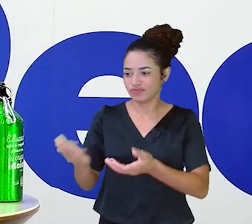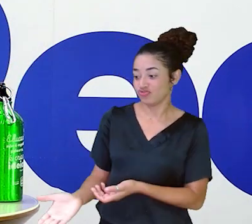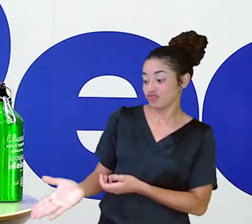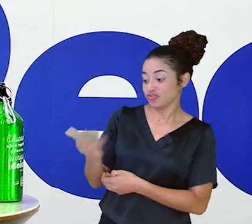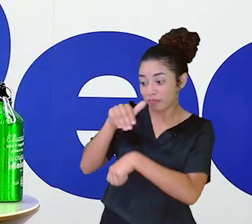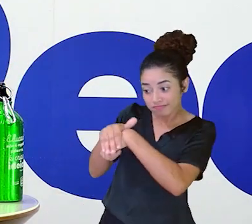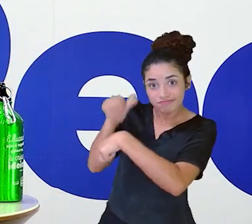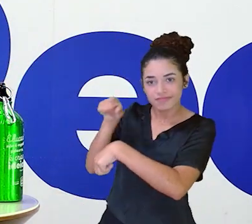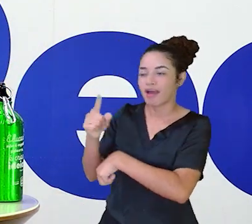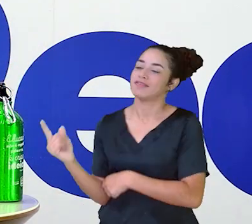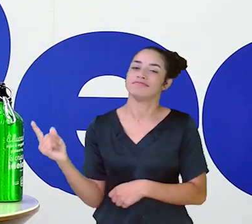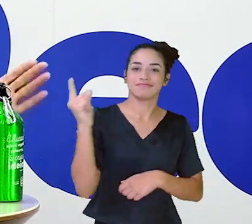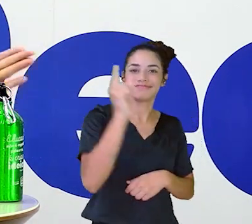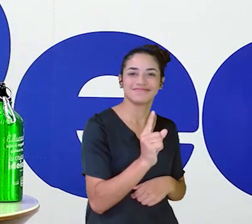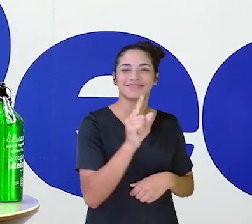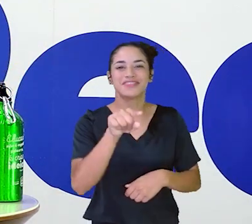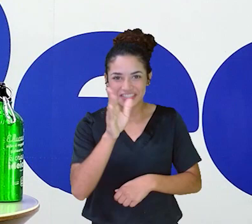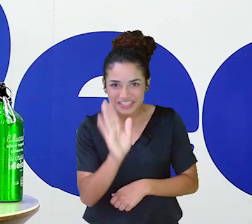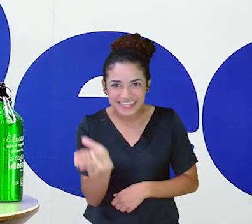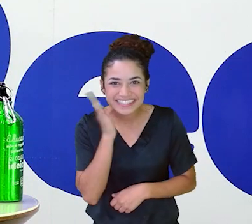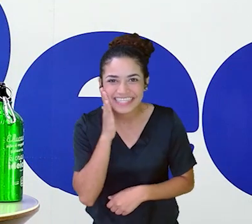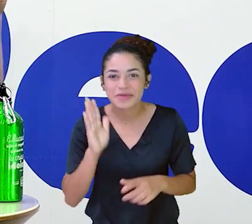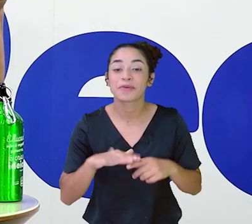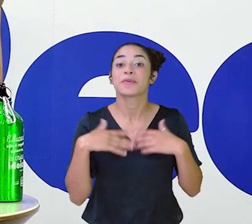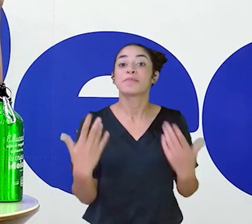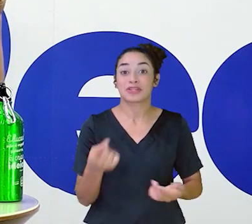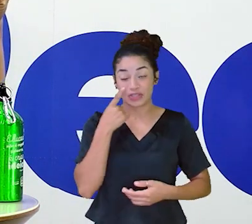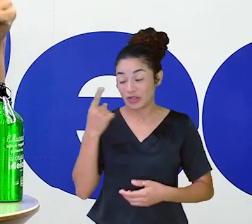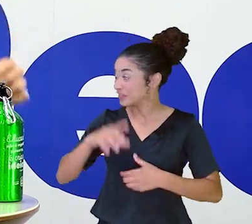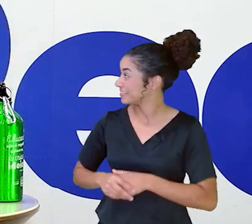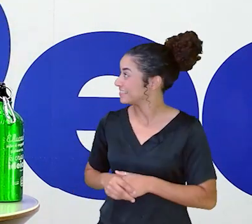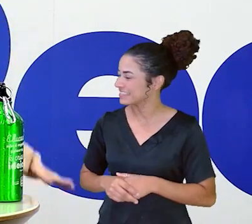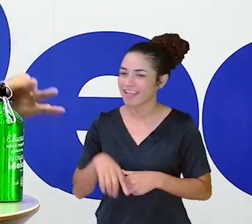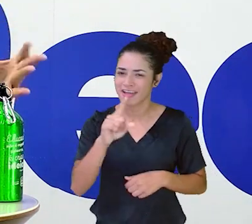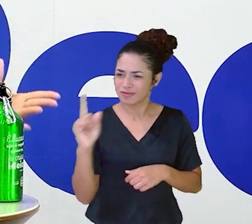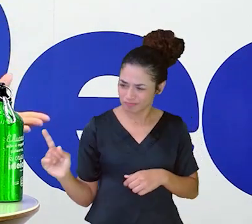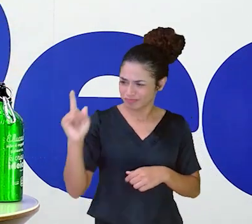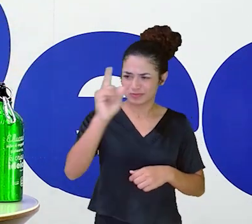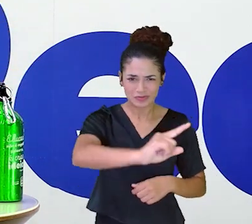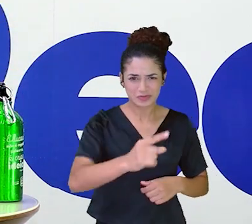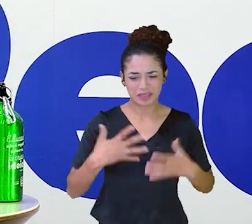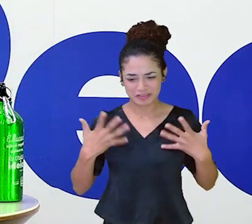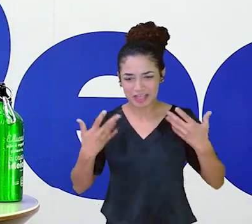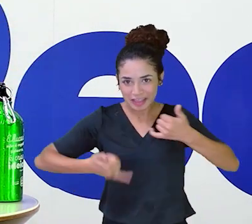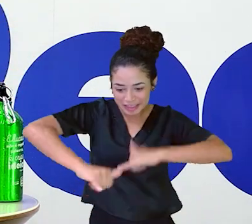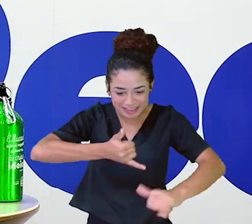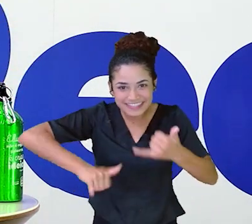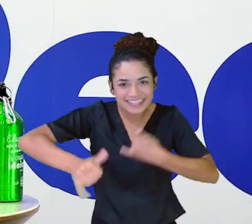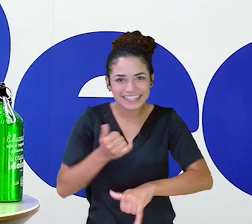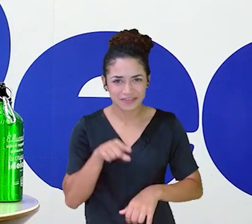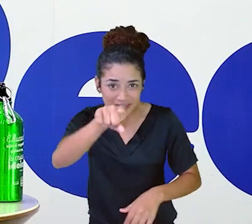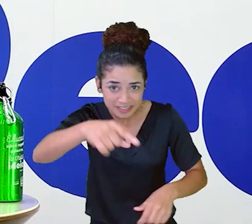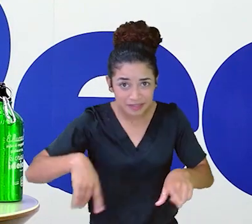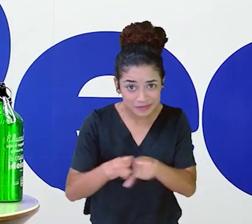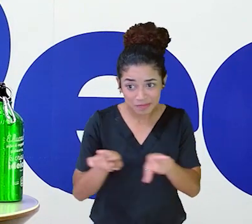nos acompanha aqui, já sabe. Mas hoje, minha gente, olha para isso. Ele veio com o gás todo. E você? Tá com o seu